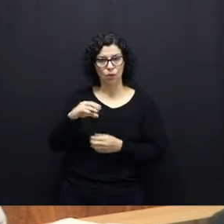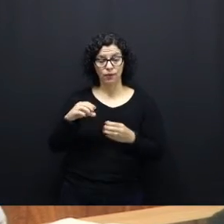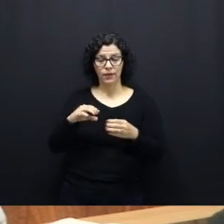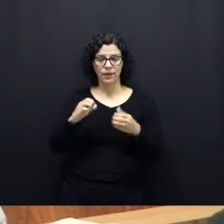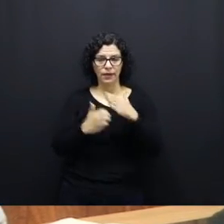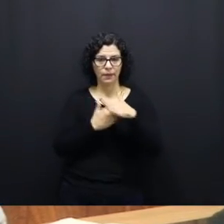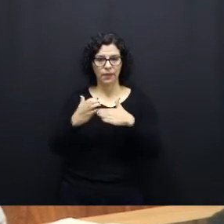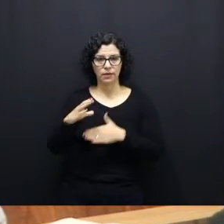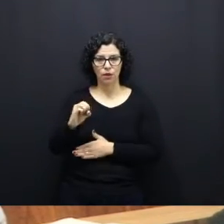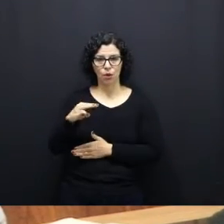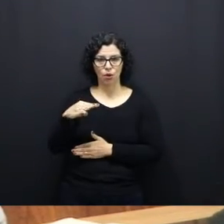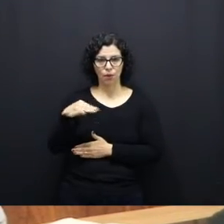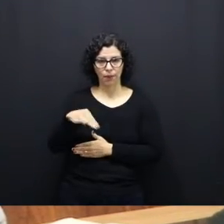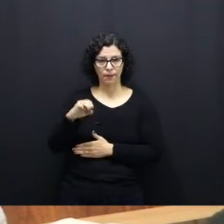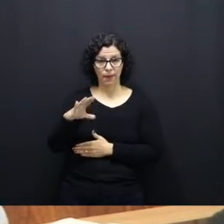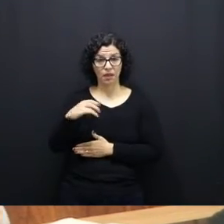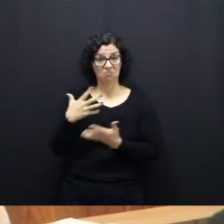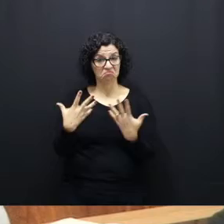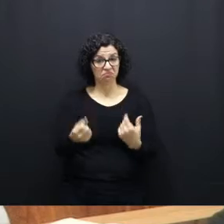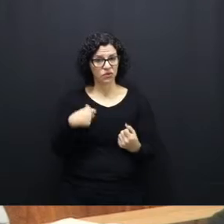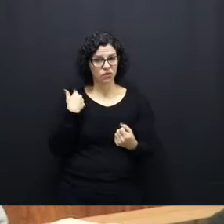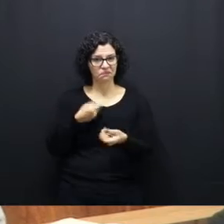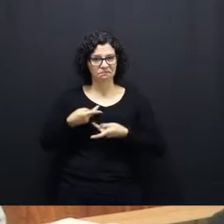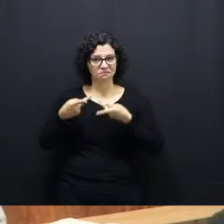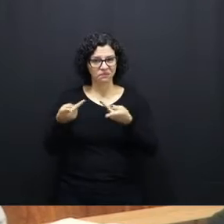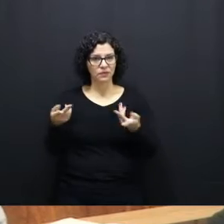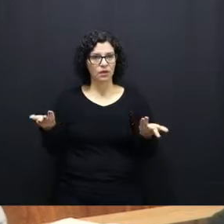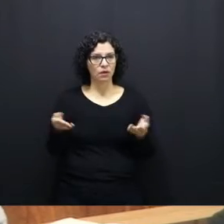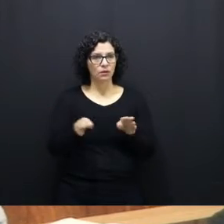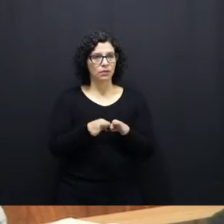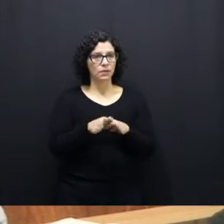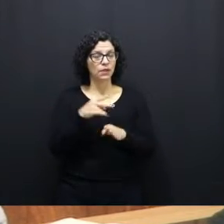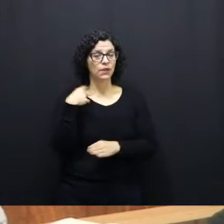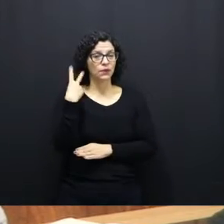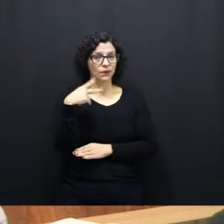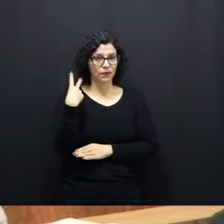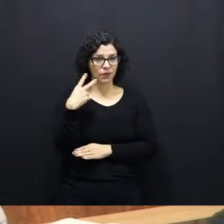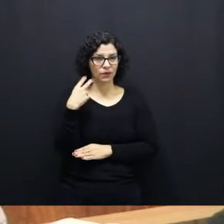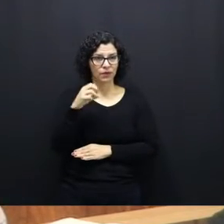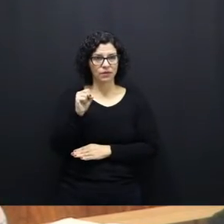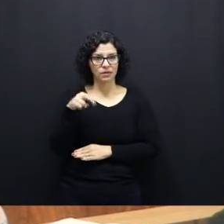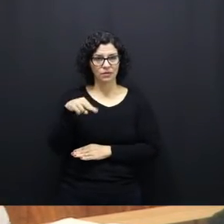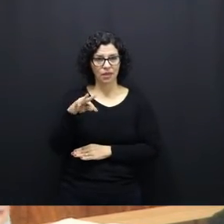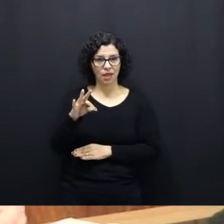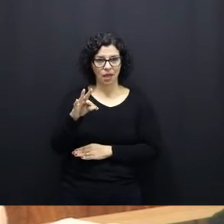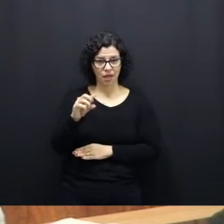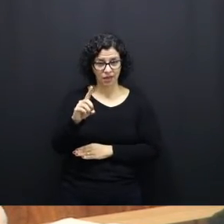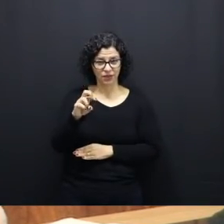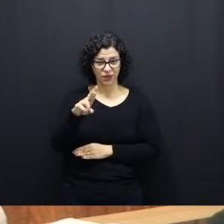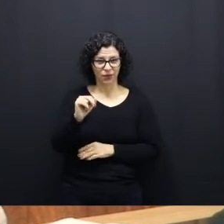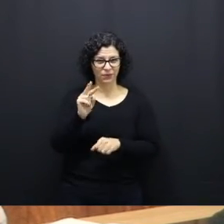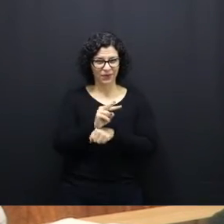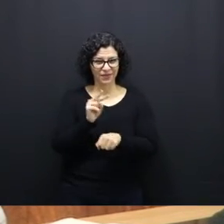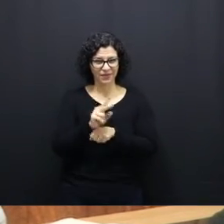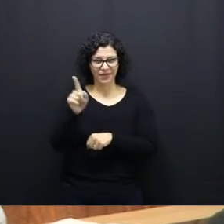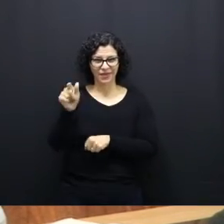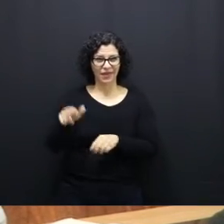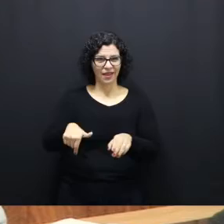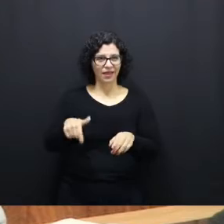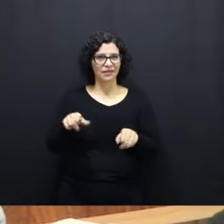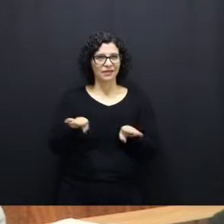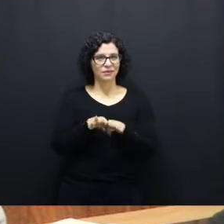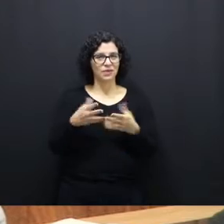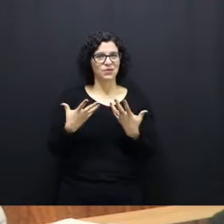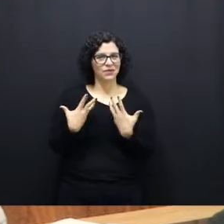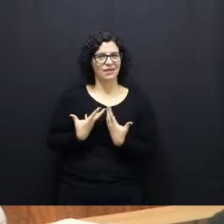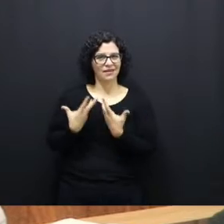aí a essa receptividade do prefeito Marcondes e também do vereador se a proteção é o Sandro que foi o nosso